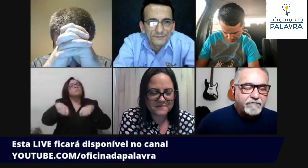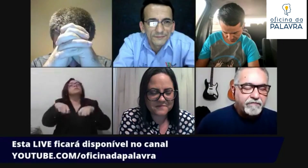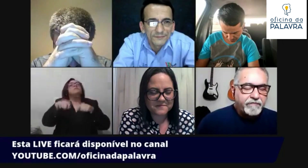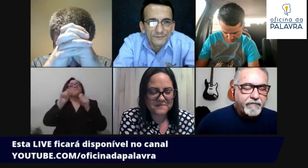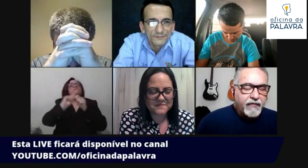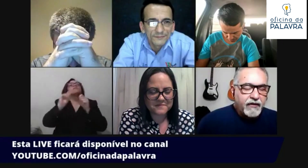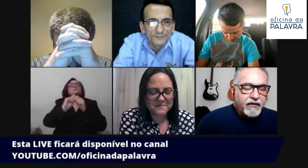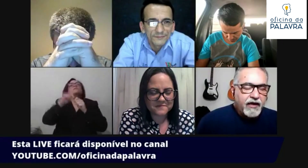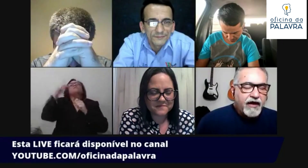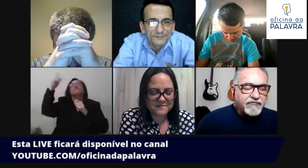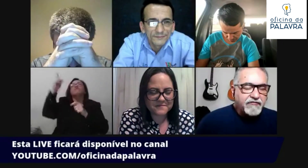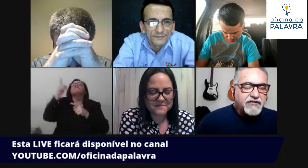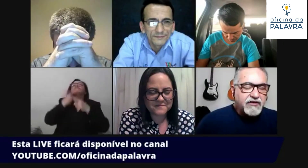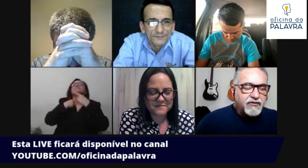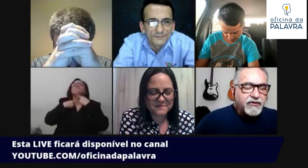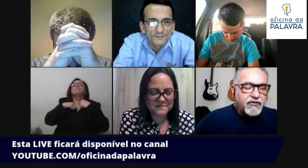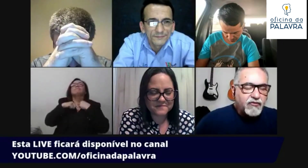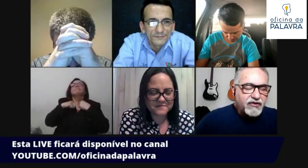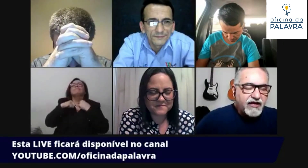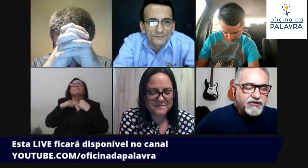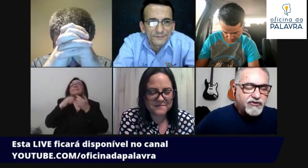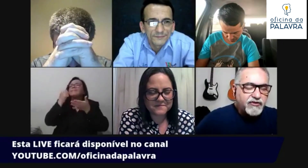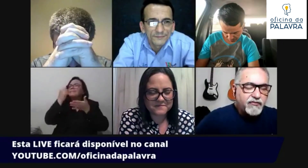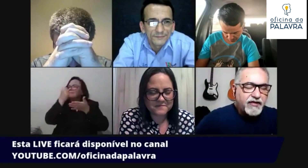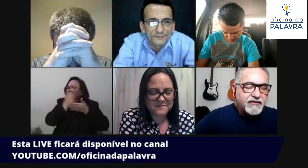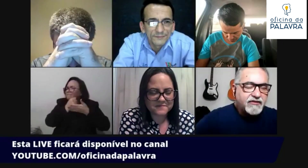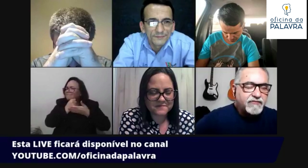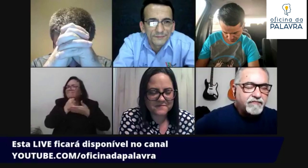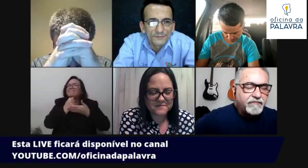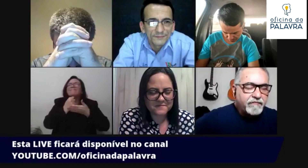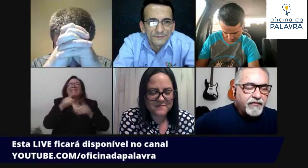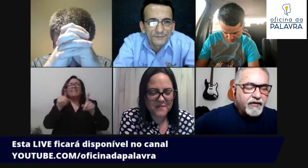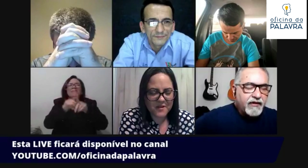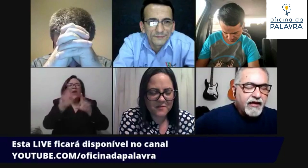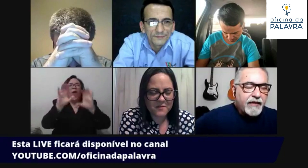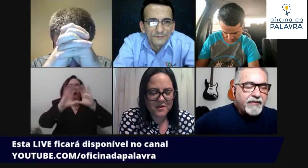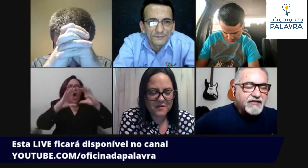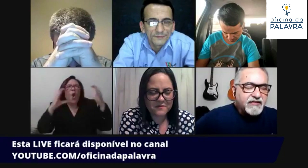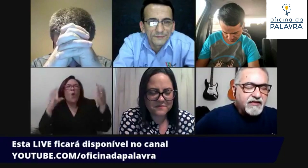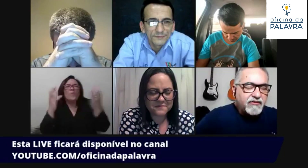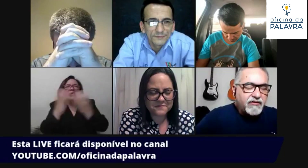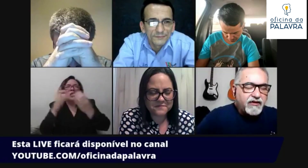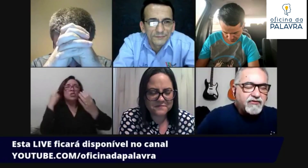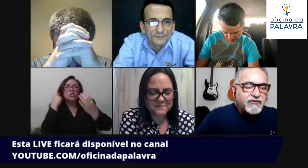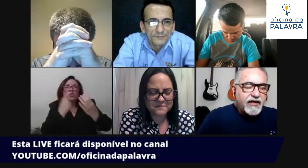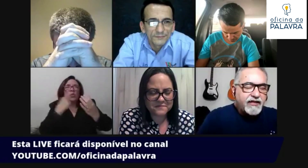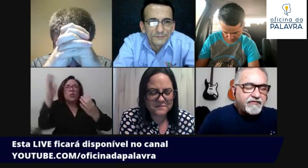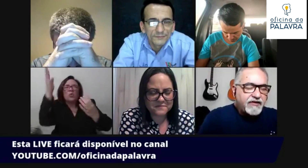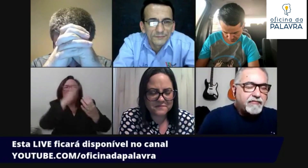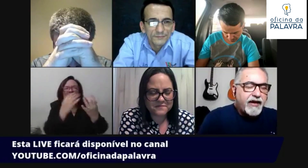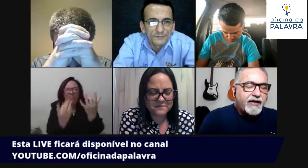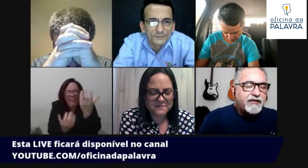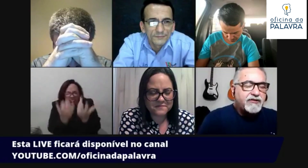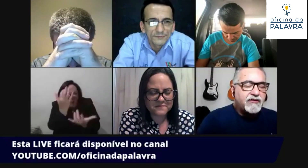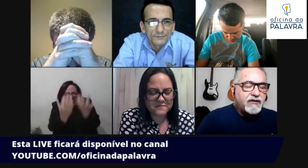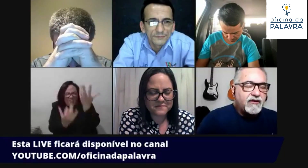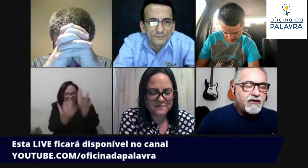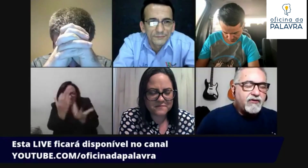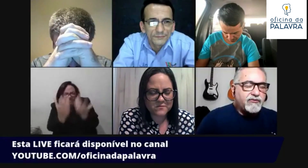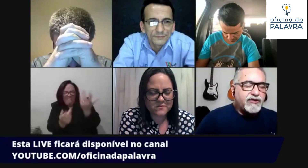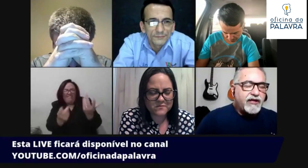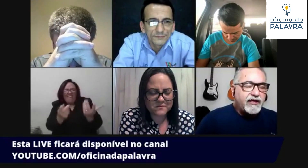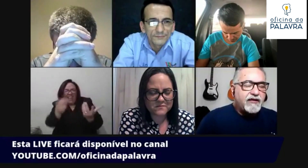Pai. Aviva, Senhor, a comunidade surda do Brasil. Amém. Capacita, ó Deus, cada vez